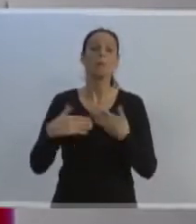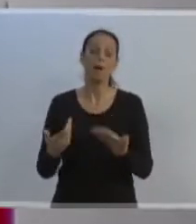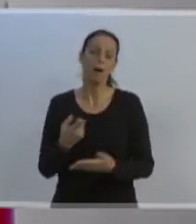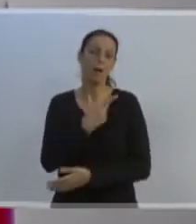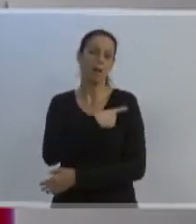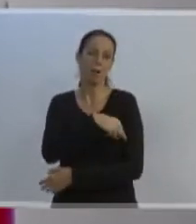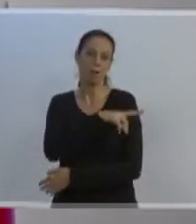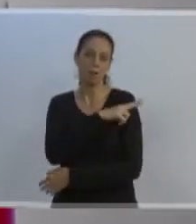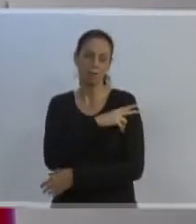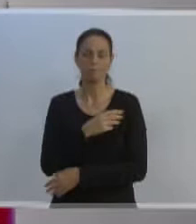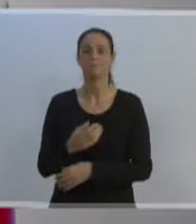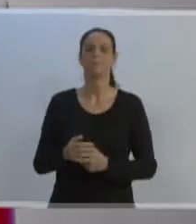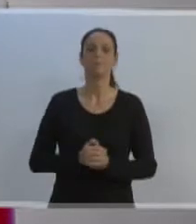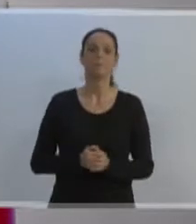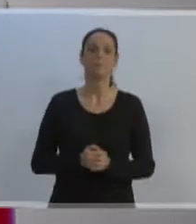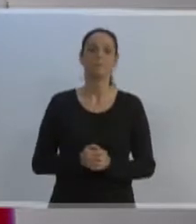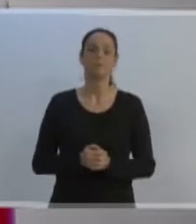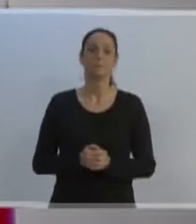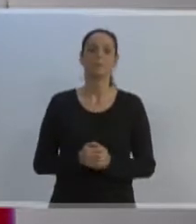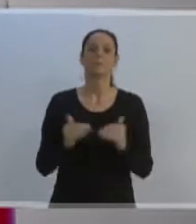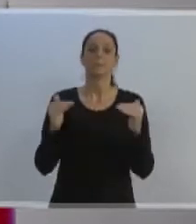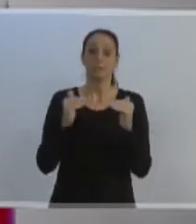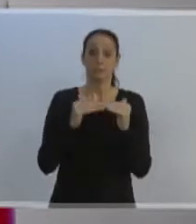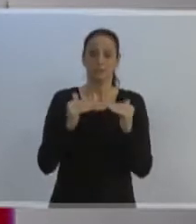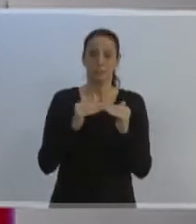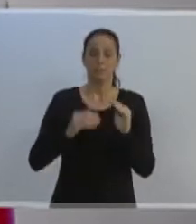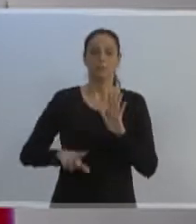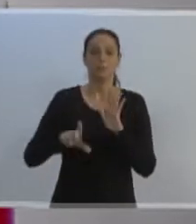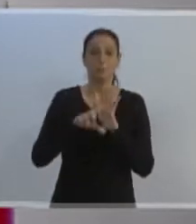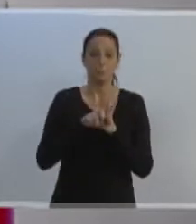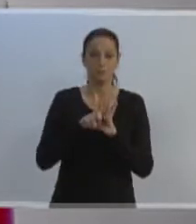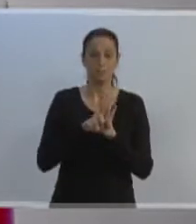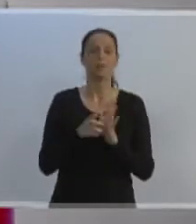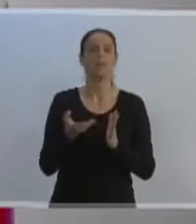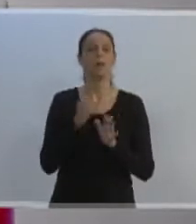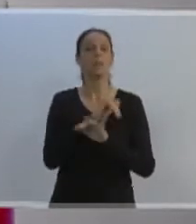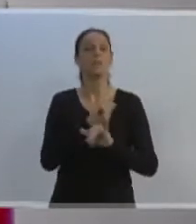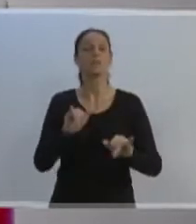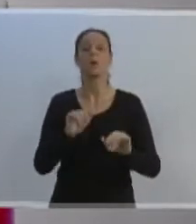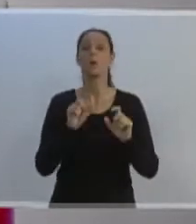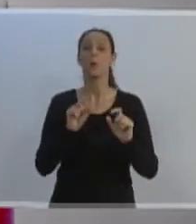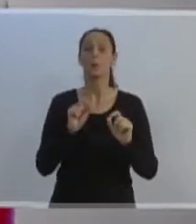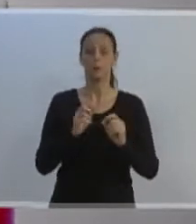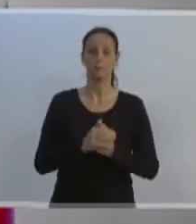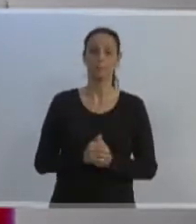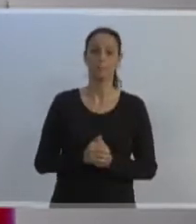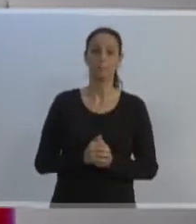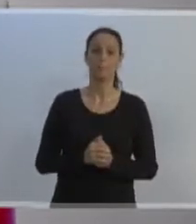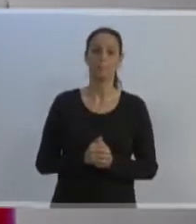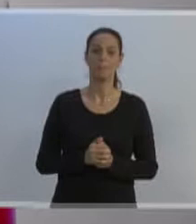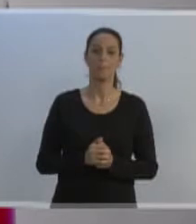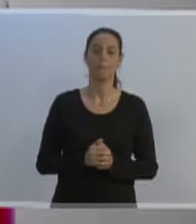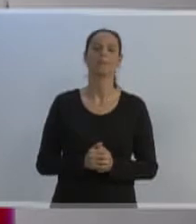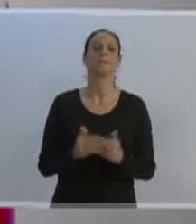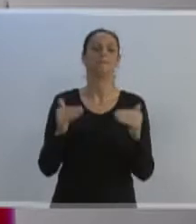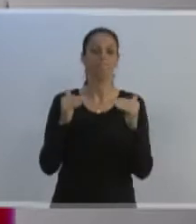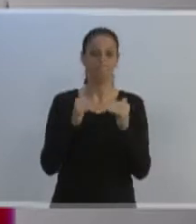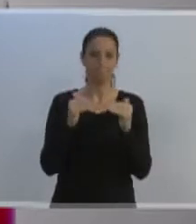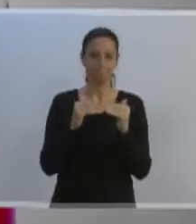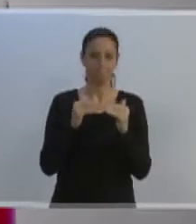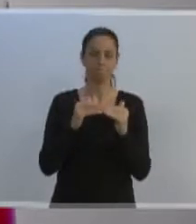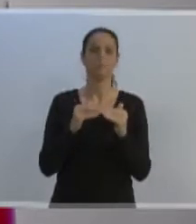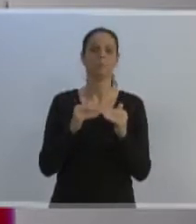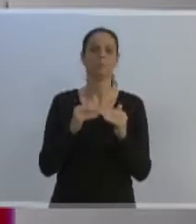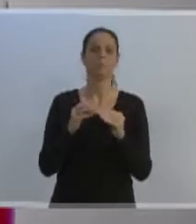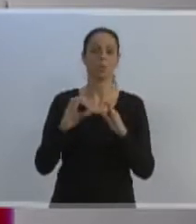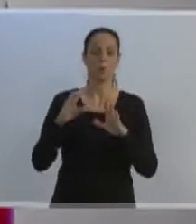tal, na classe tal, conforme prescrito em lei, venho informar o seguinte, 2 pontos. 1. Conforme consta no Código